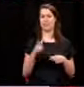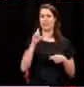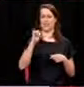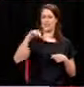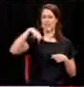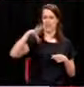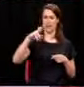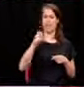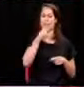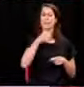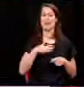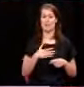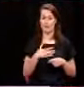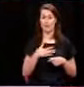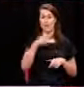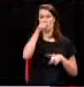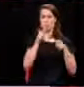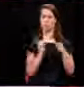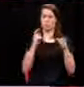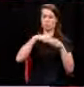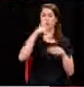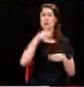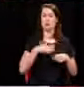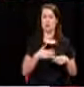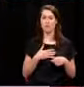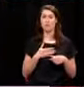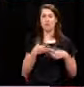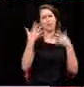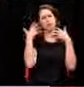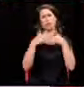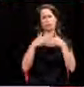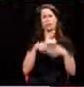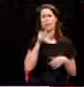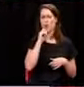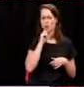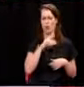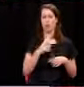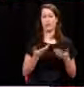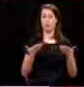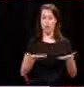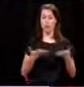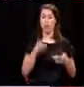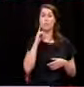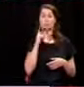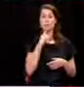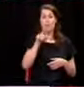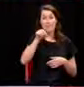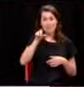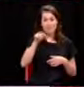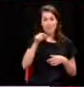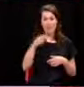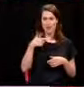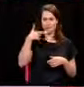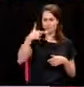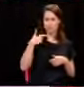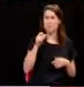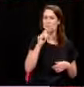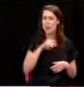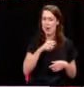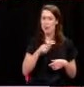serviços e colocar dúvidas, pode agora ser igualmente usada por quem não tem capacidades auditivas. O acordo, fechado entre o Benfica